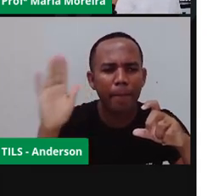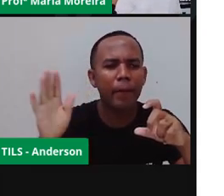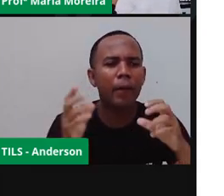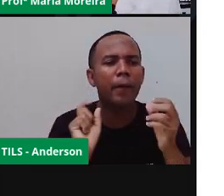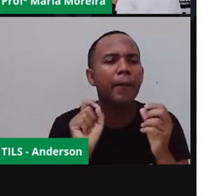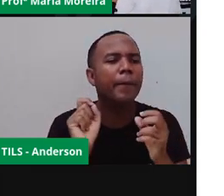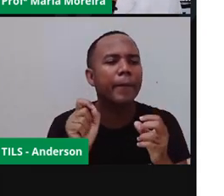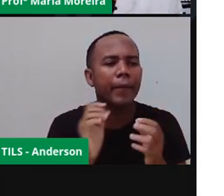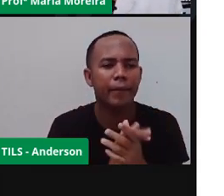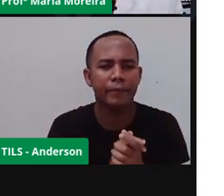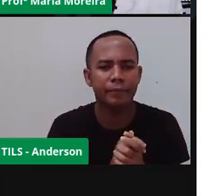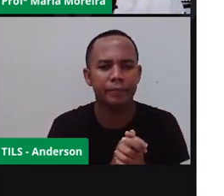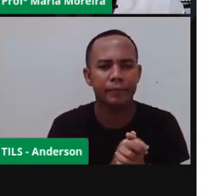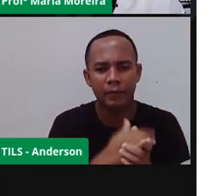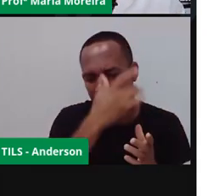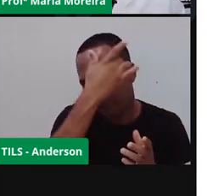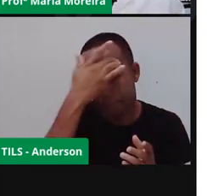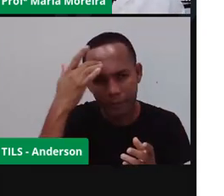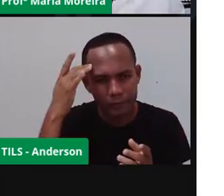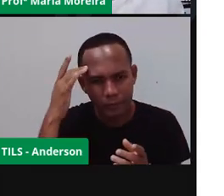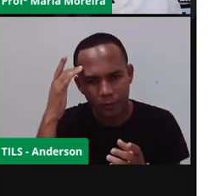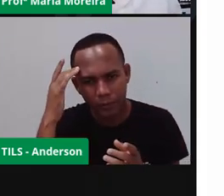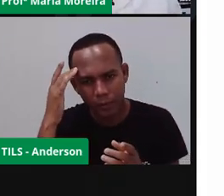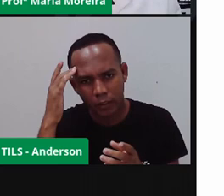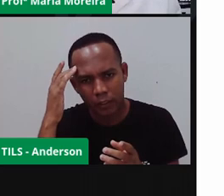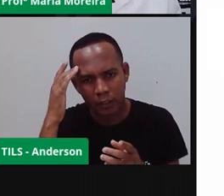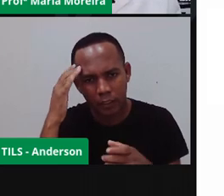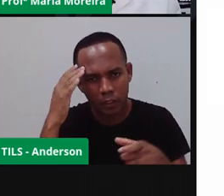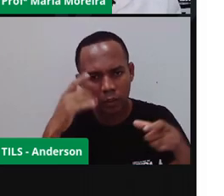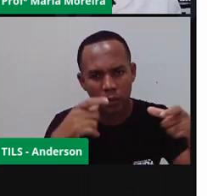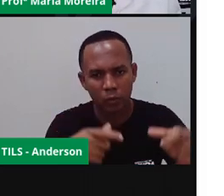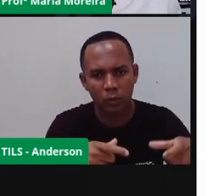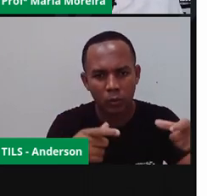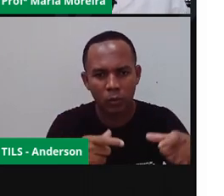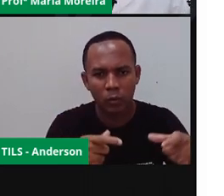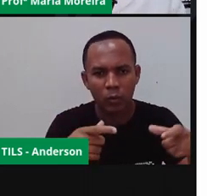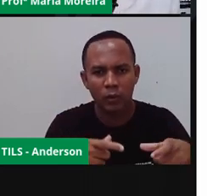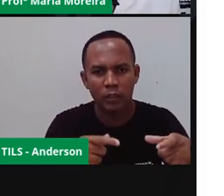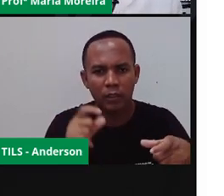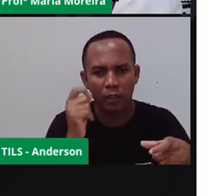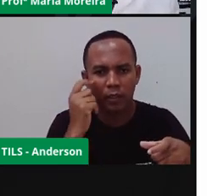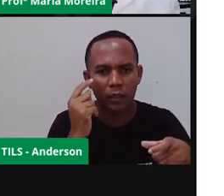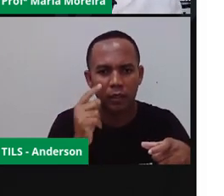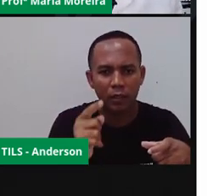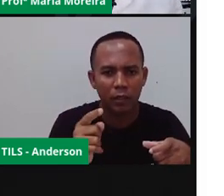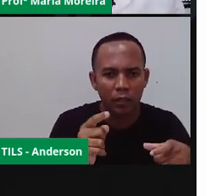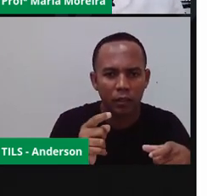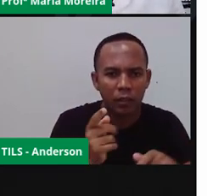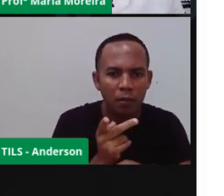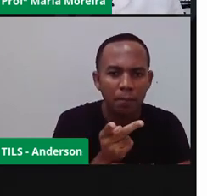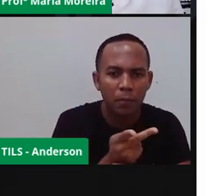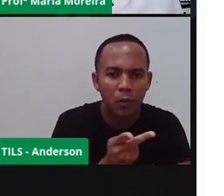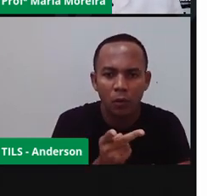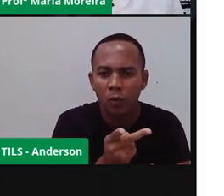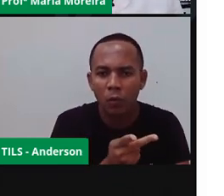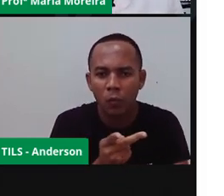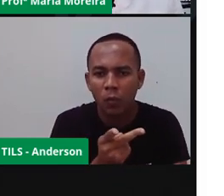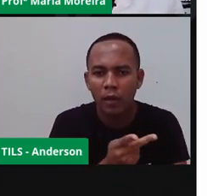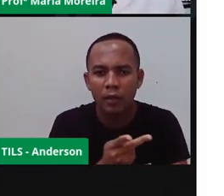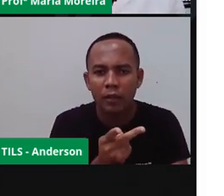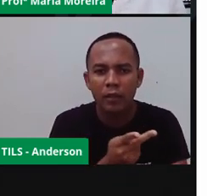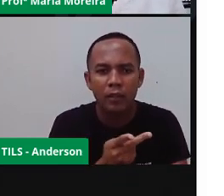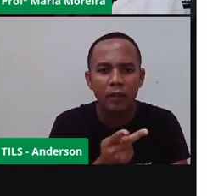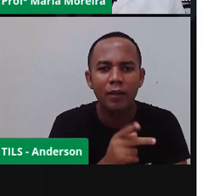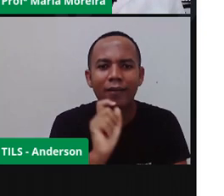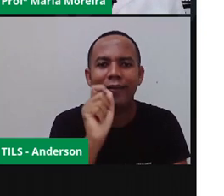na imagem. Olha só, as pessoas estão numa espécie de deserto, né? Em uma seca, e tem uma placa. Procura-se. E a foto da